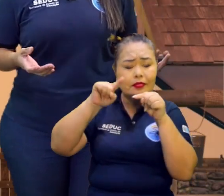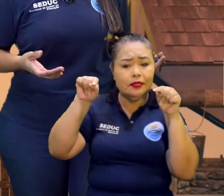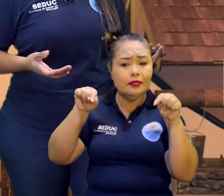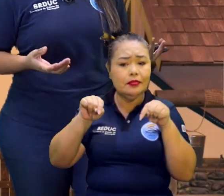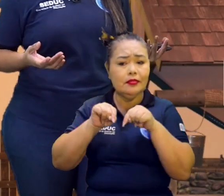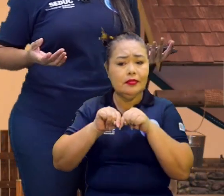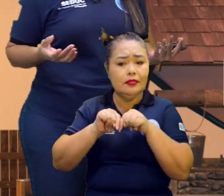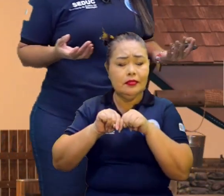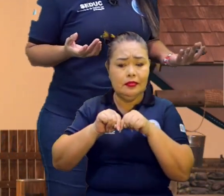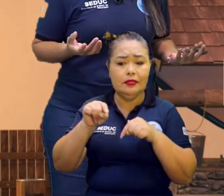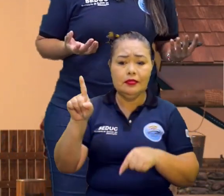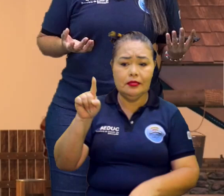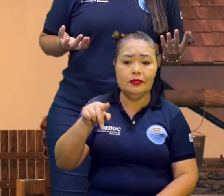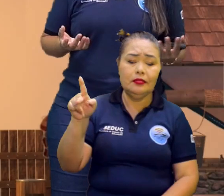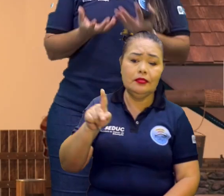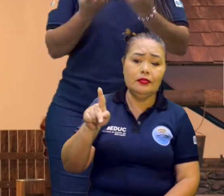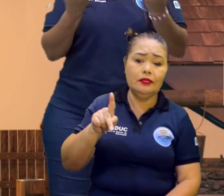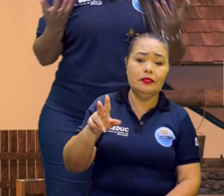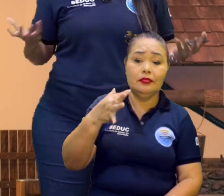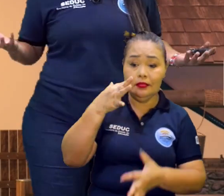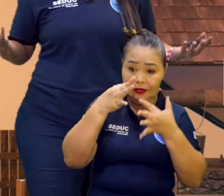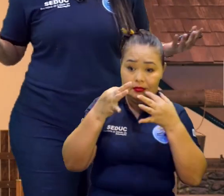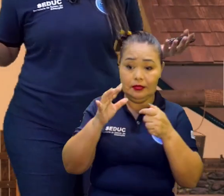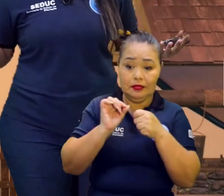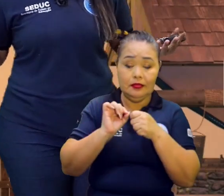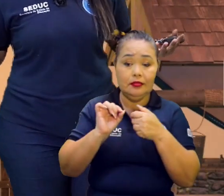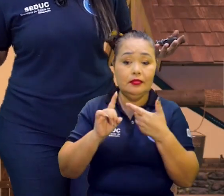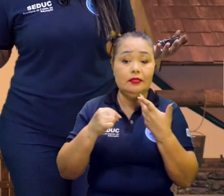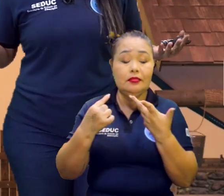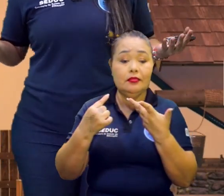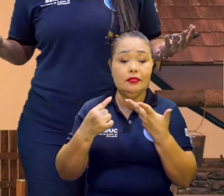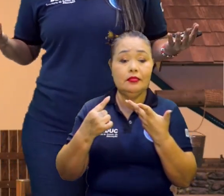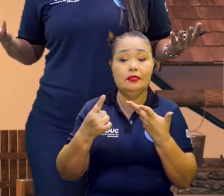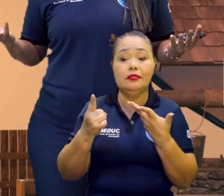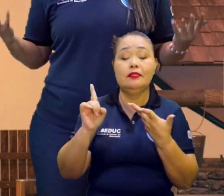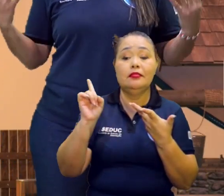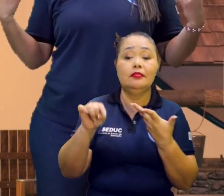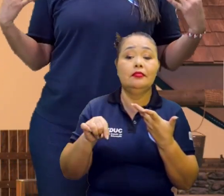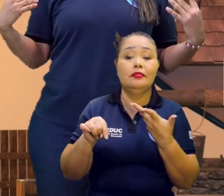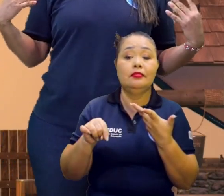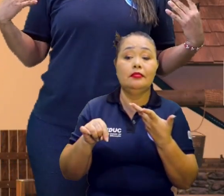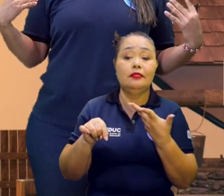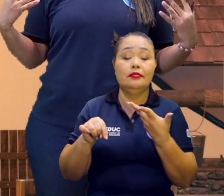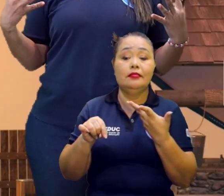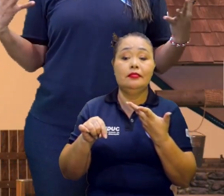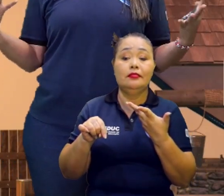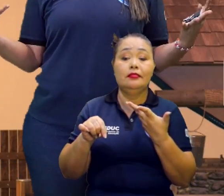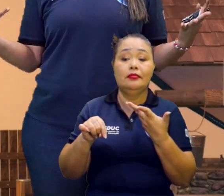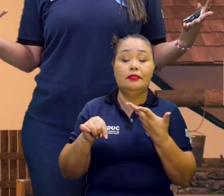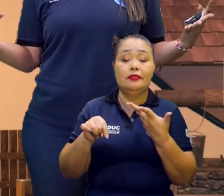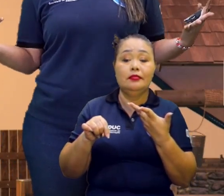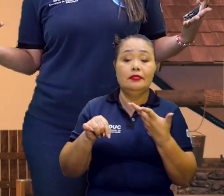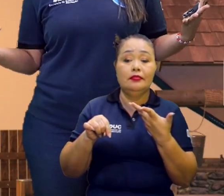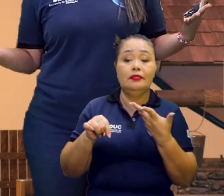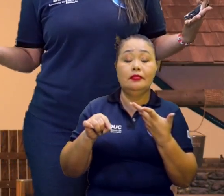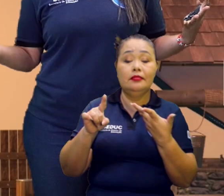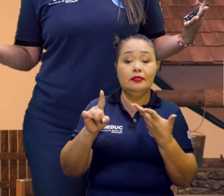professor presencial? A tua sala de aula, tu é o